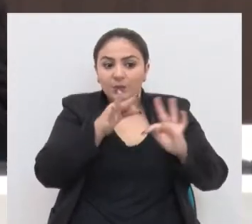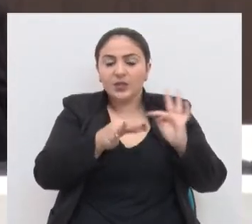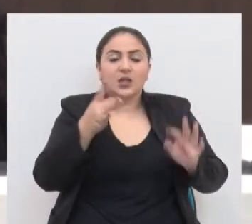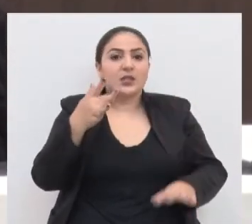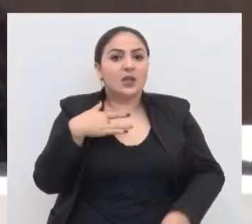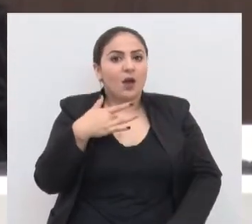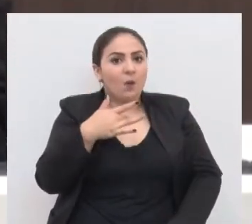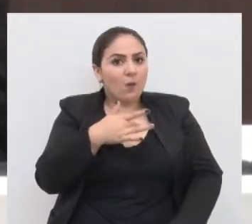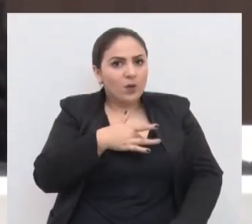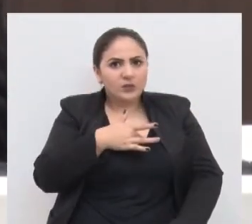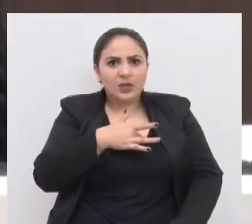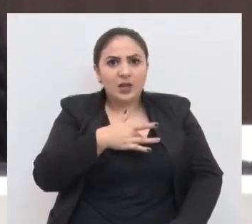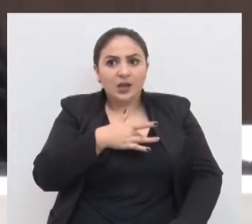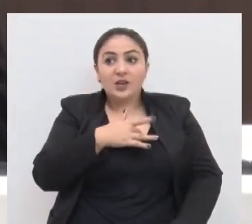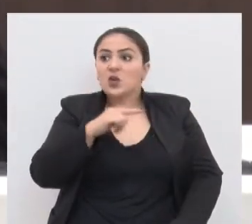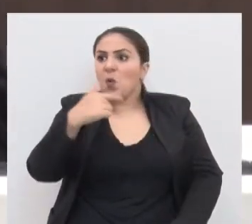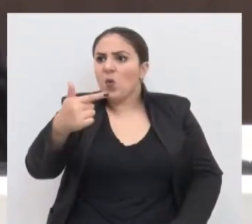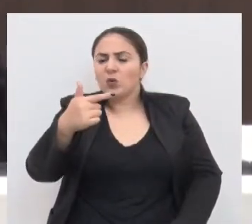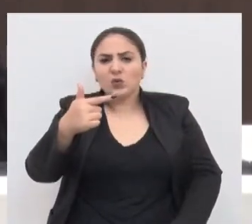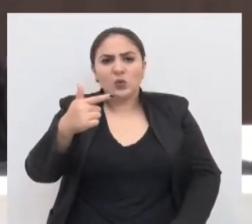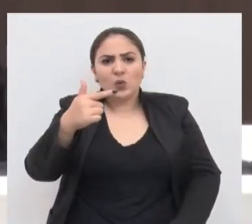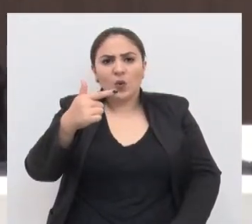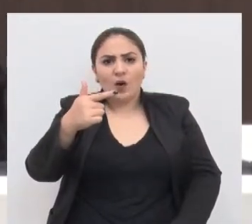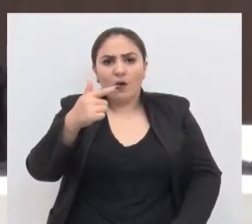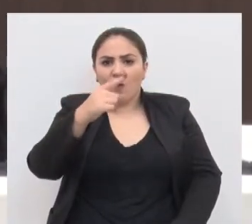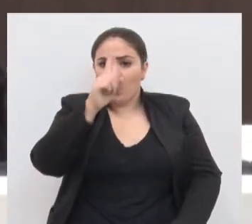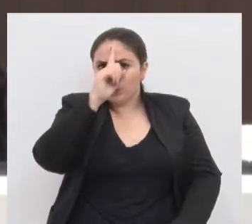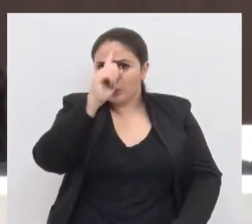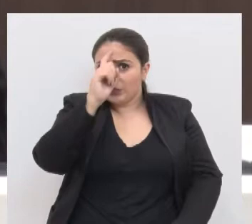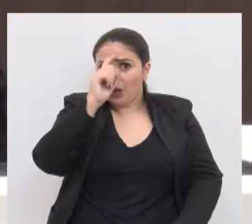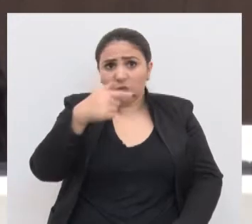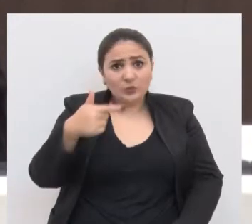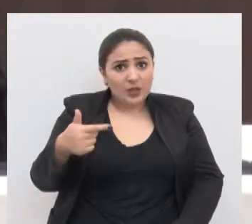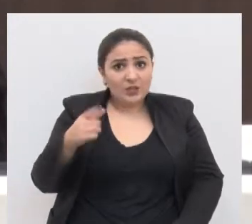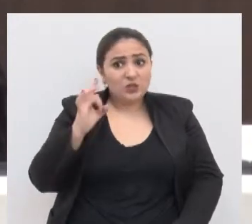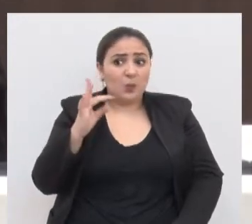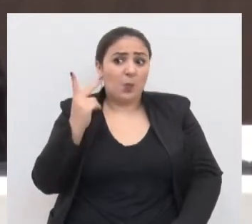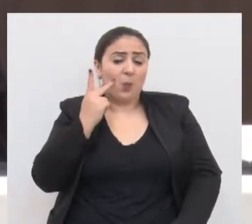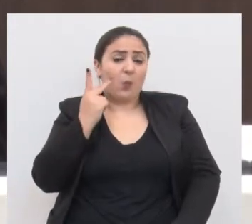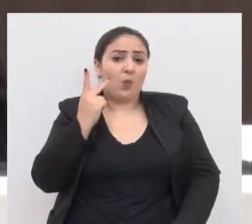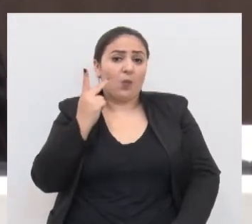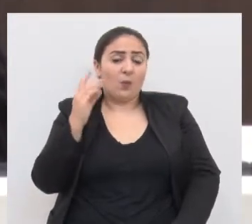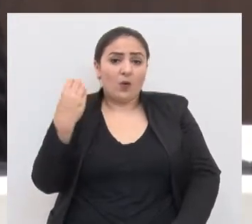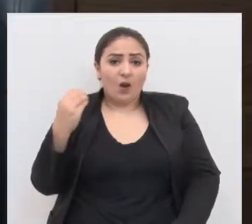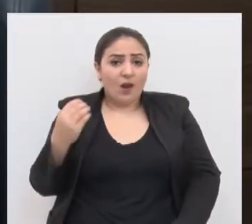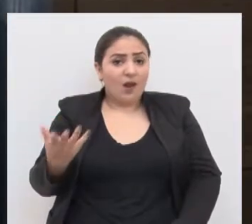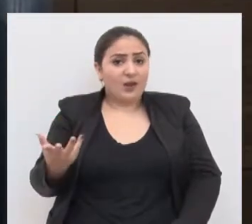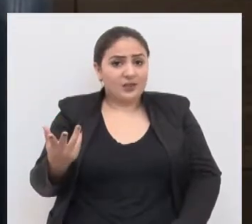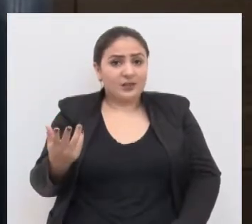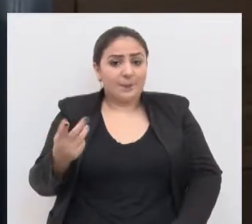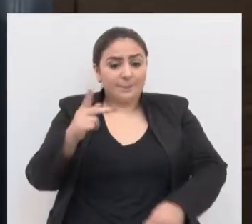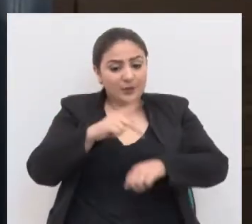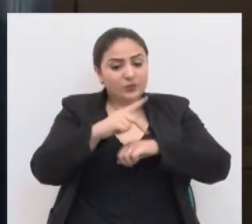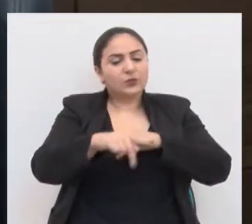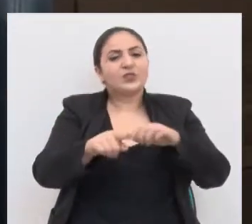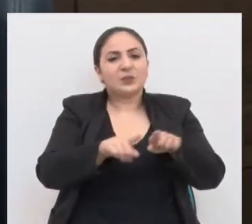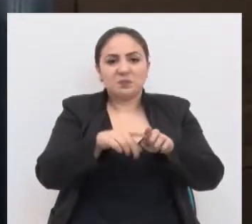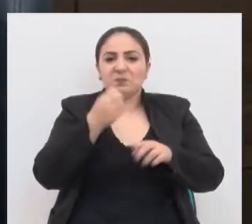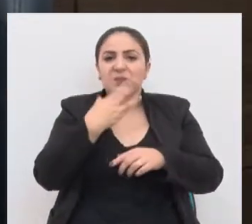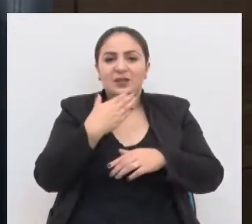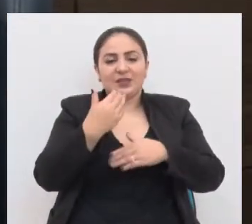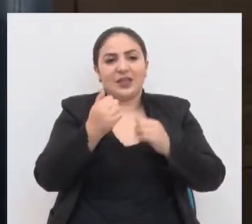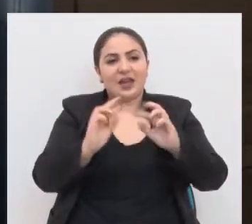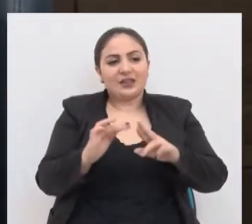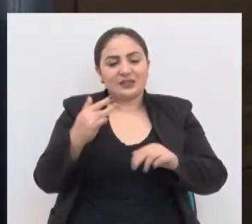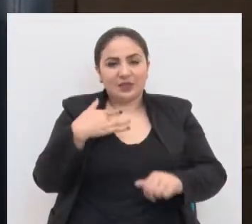tratam da saúde, que nem todos os hospitais do estado do Rio Grande do Sul têm, a não ser Porto Alegre. Então, Passo Fundo se destaca também na